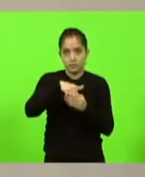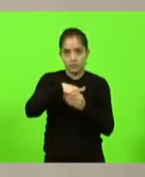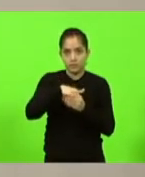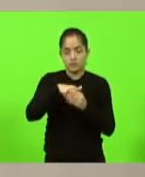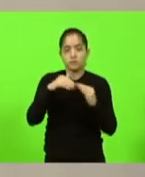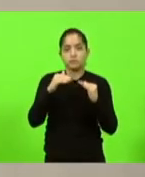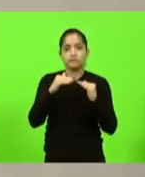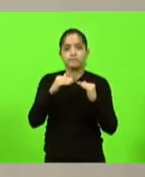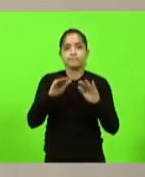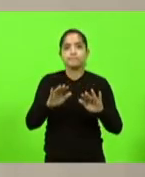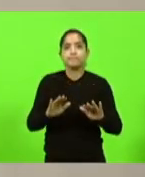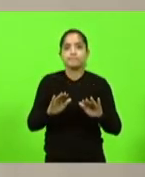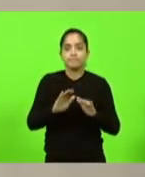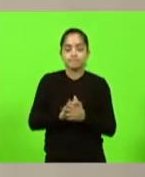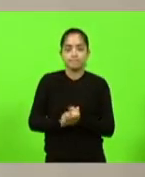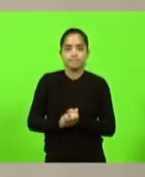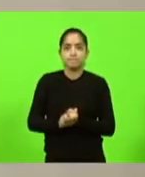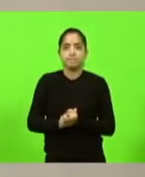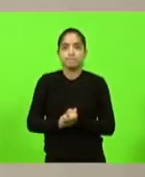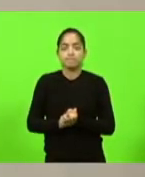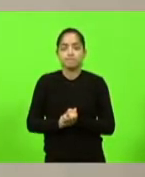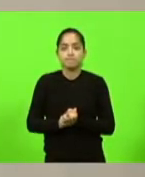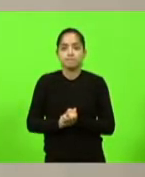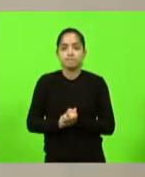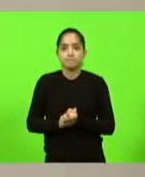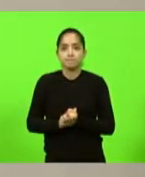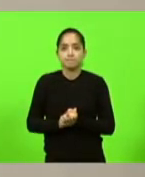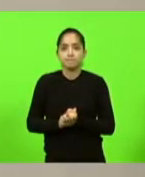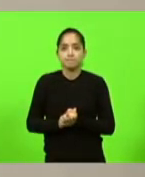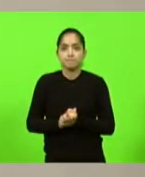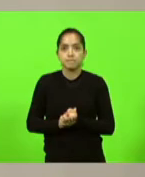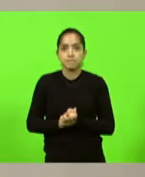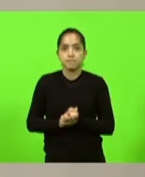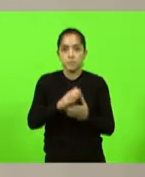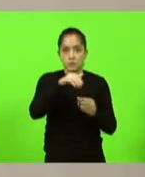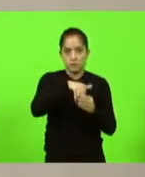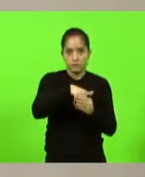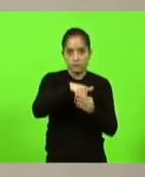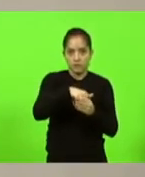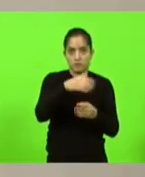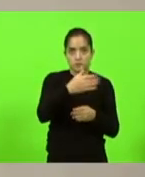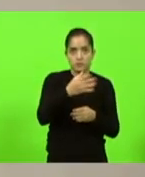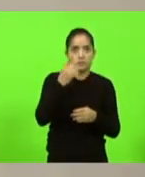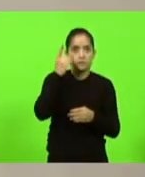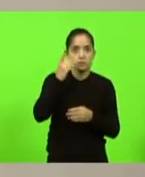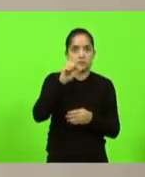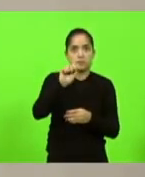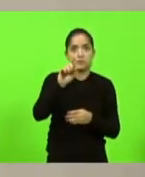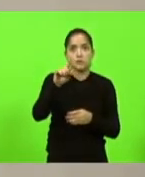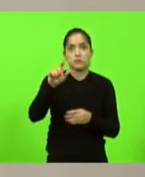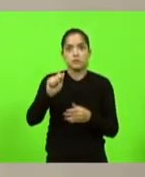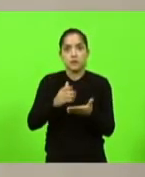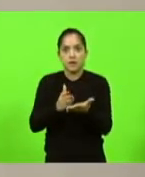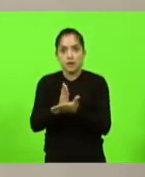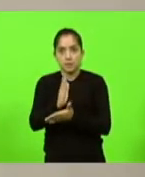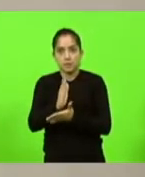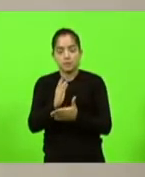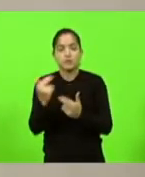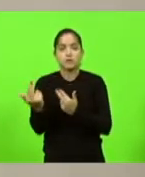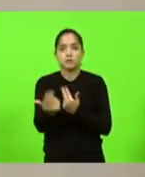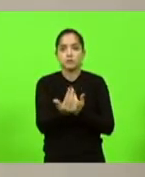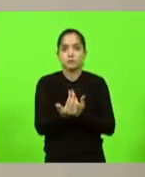aprovam, permaneçam como se encontram. Com o voto favorável da deputada Ada De Luca, aprovado por